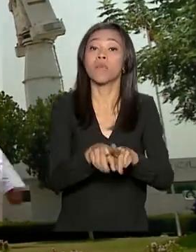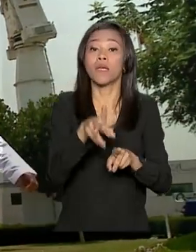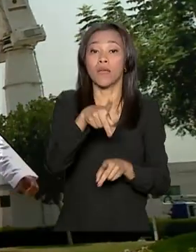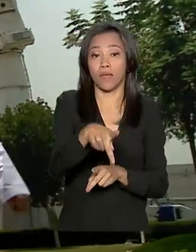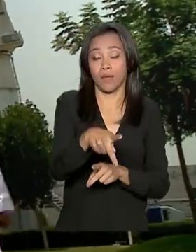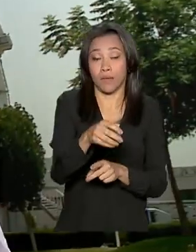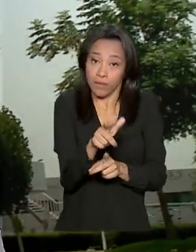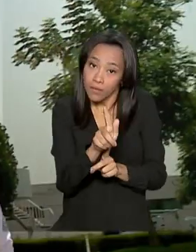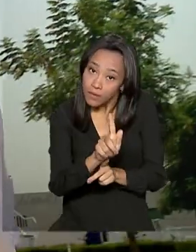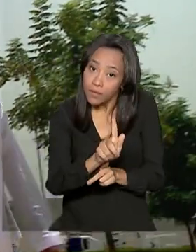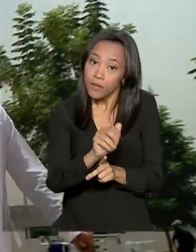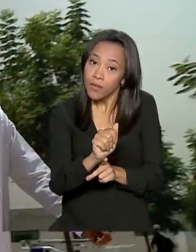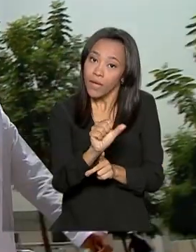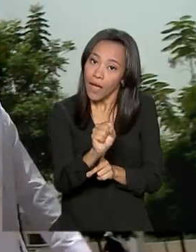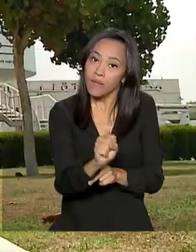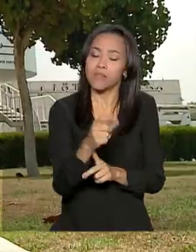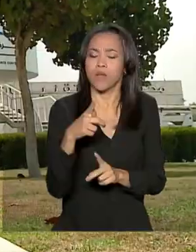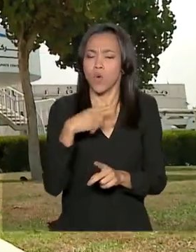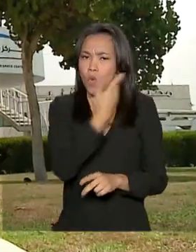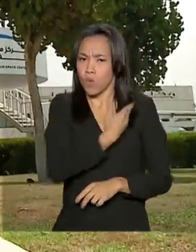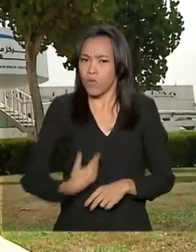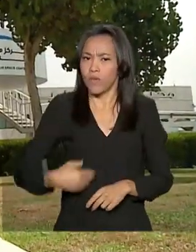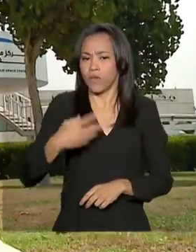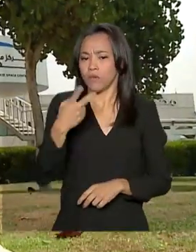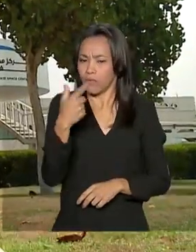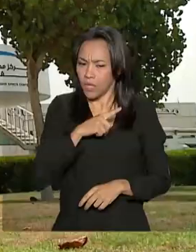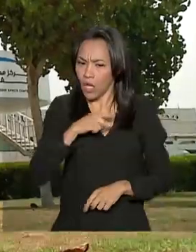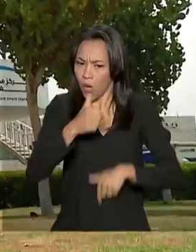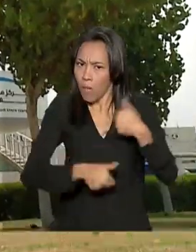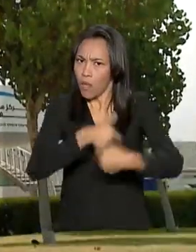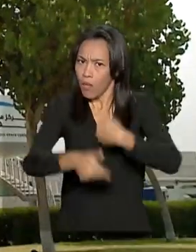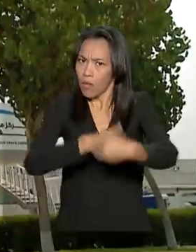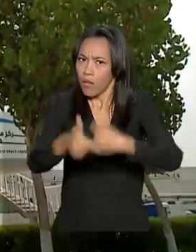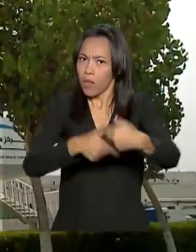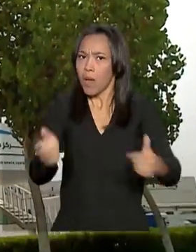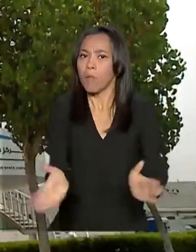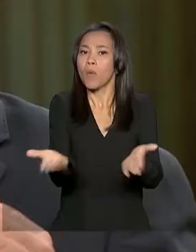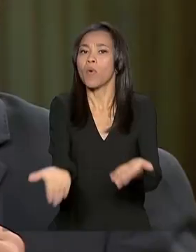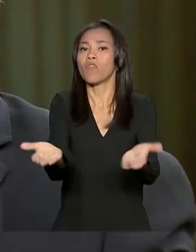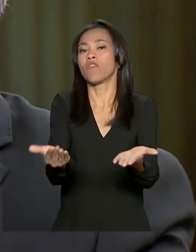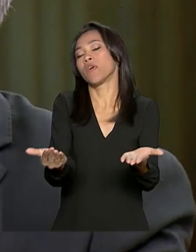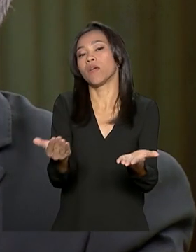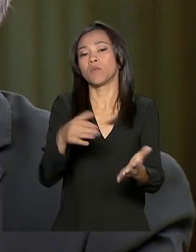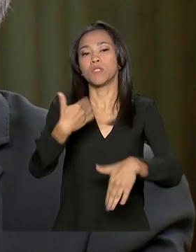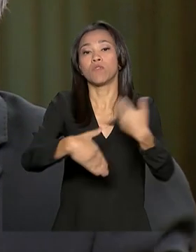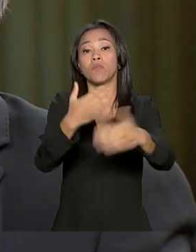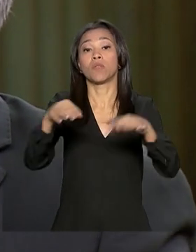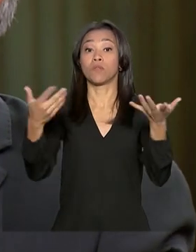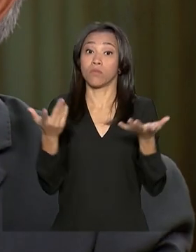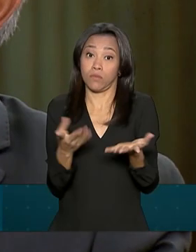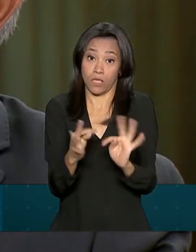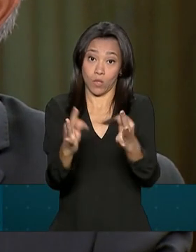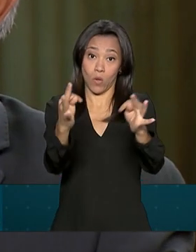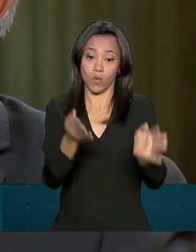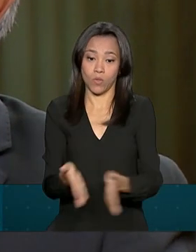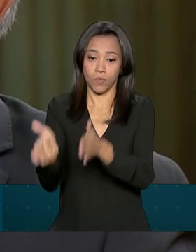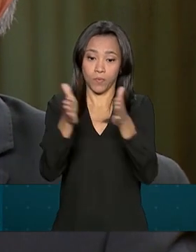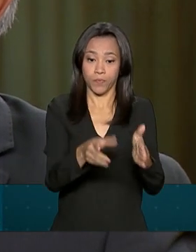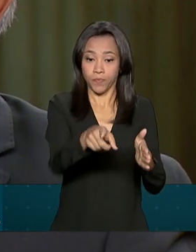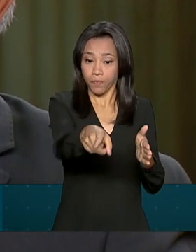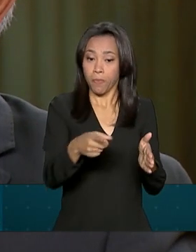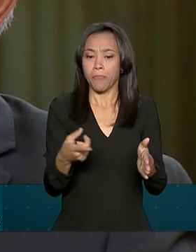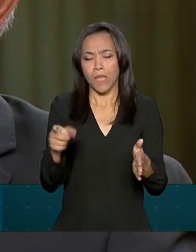em diversas iniciativas para promover a inovação tecnológica produzir conhecimento produzir riqueza para o país